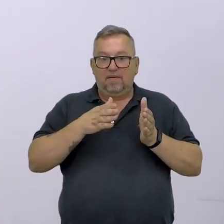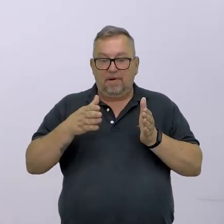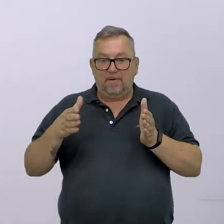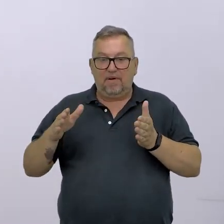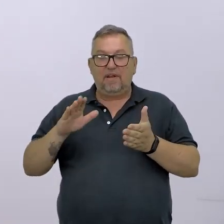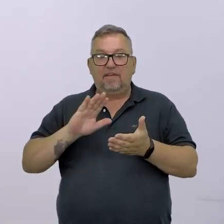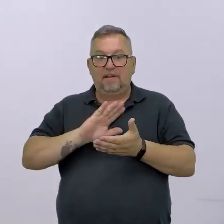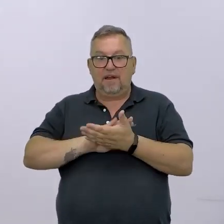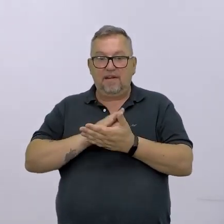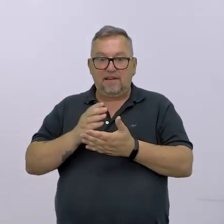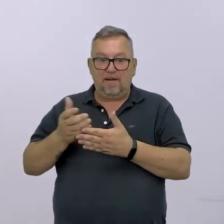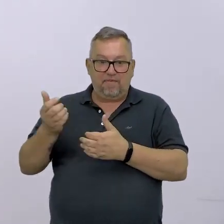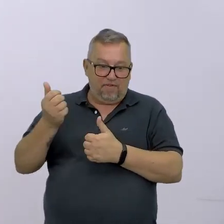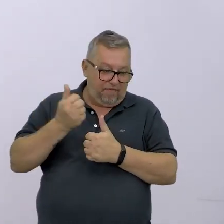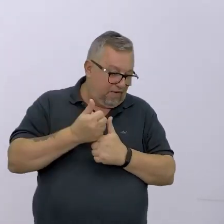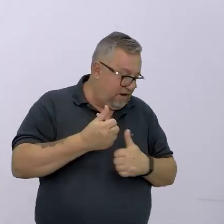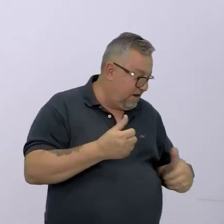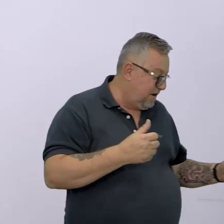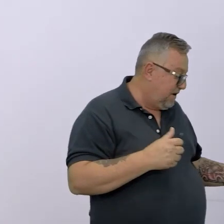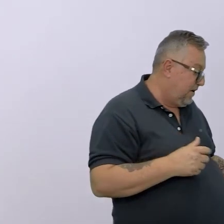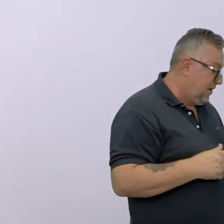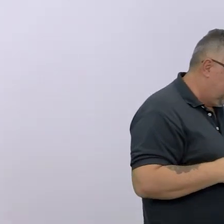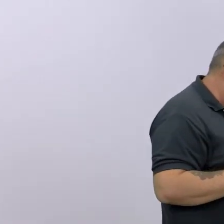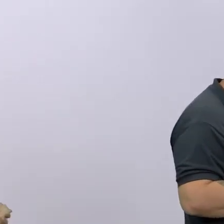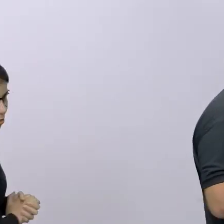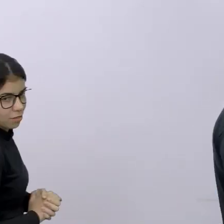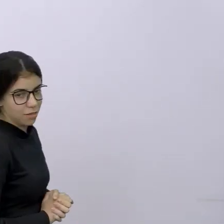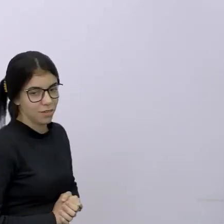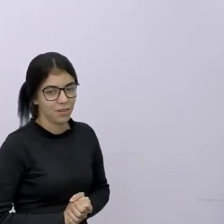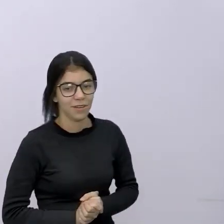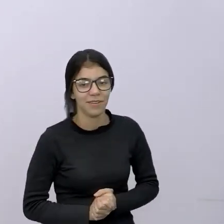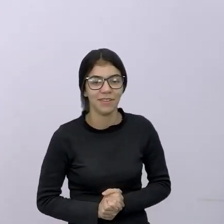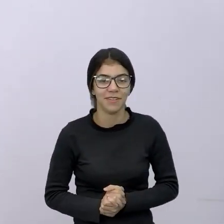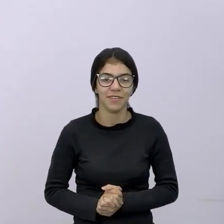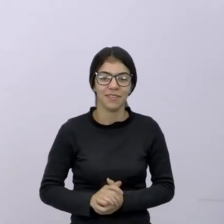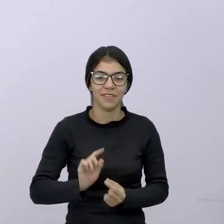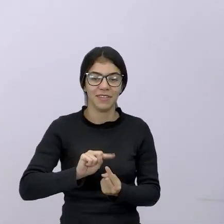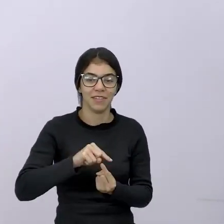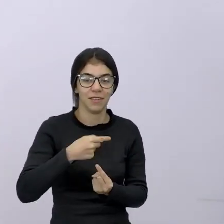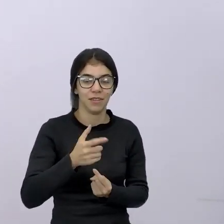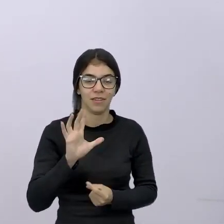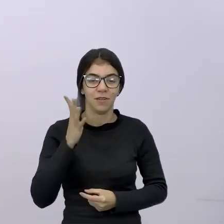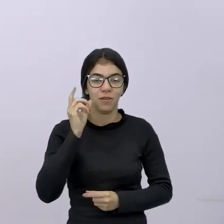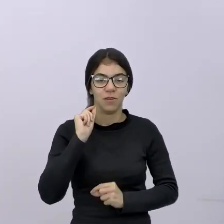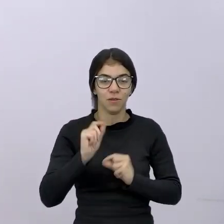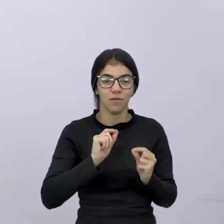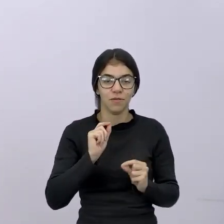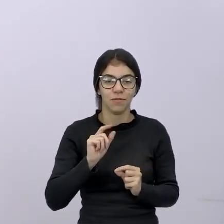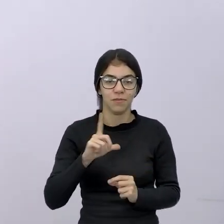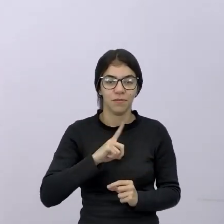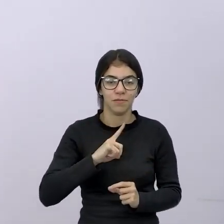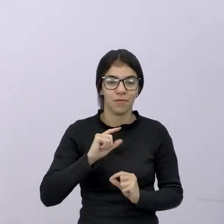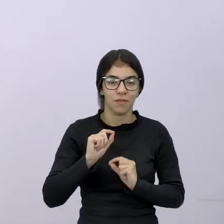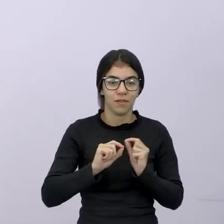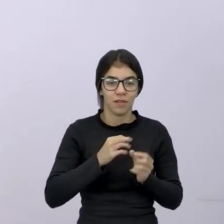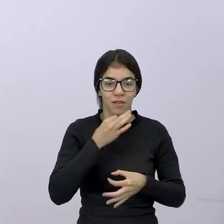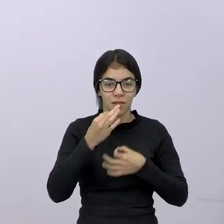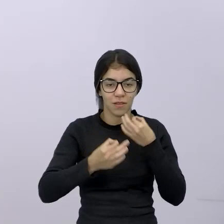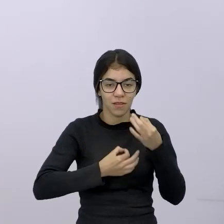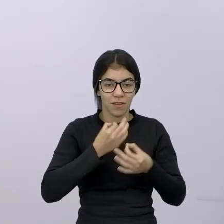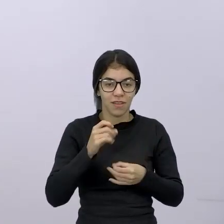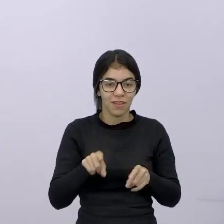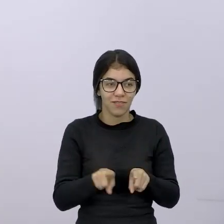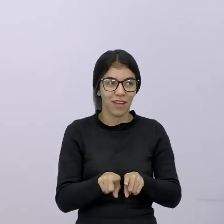ideias. As ideias precisam estar organizadas para que a partir disso haja então argumentos,